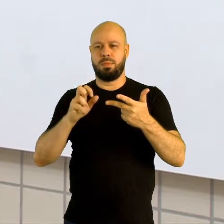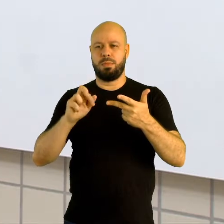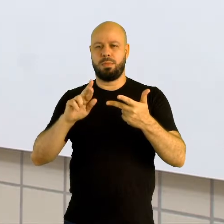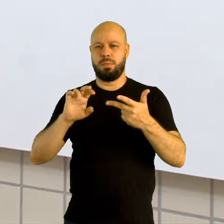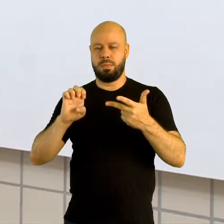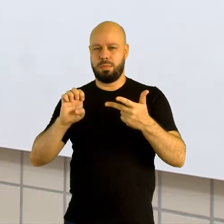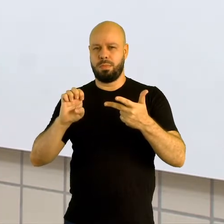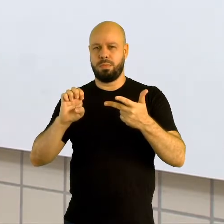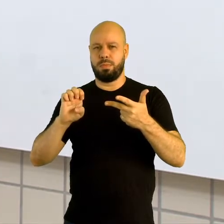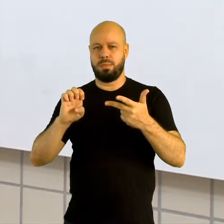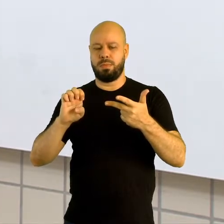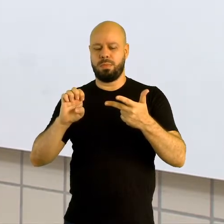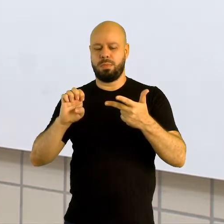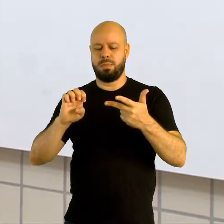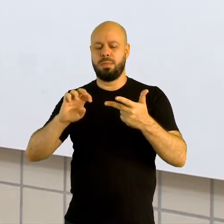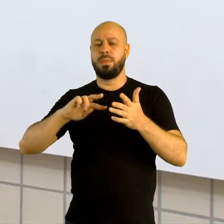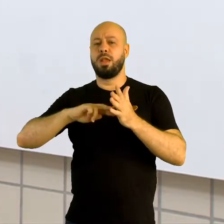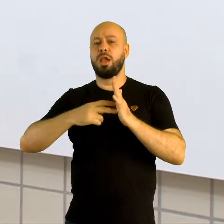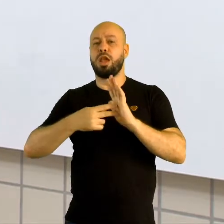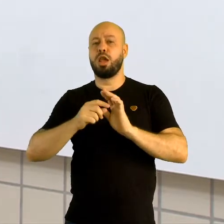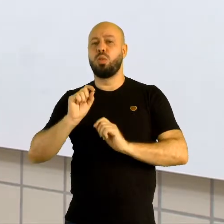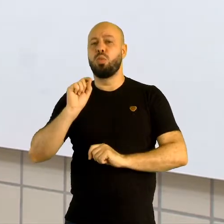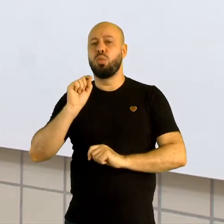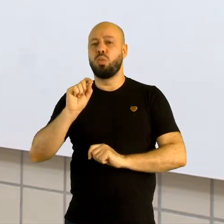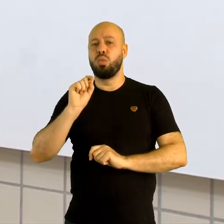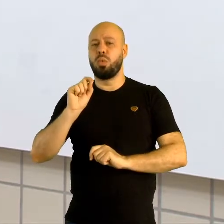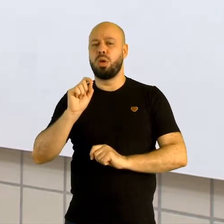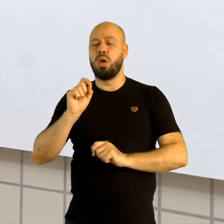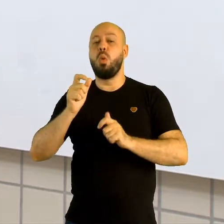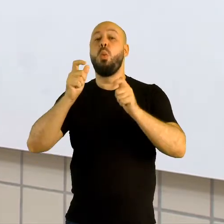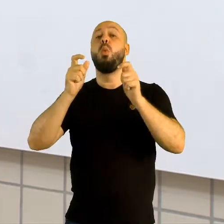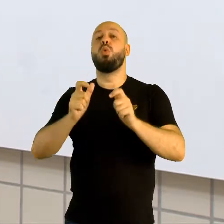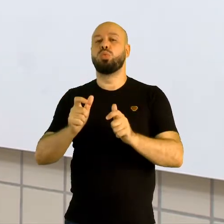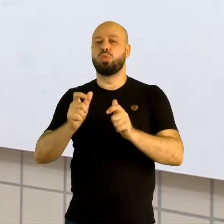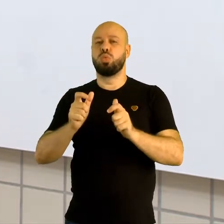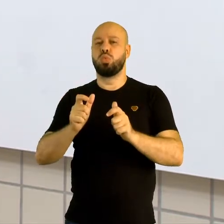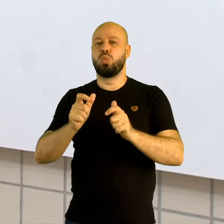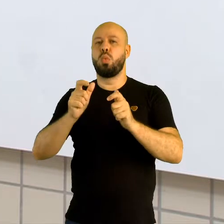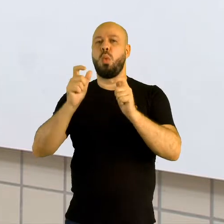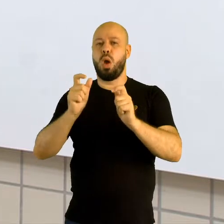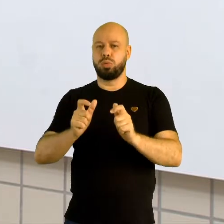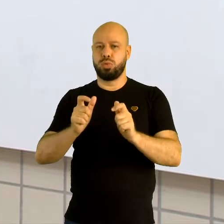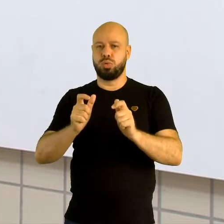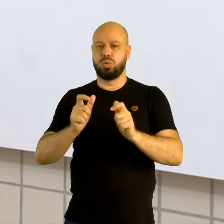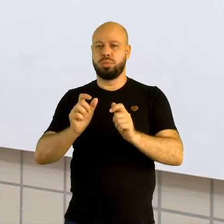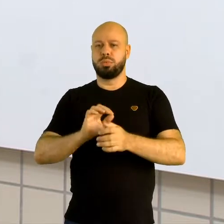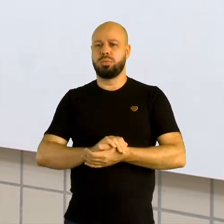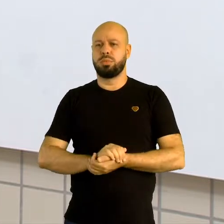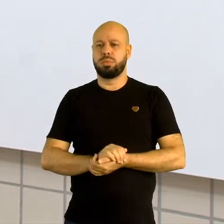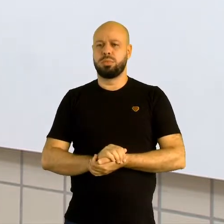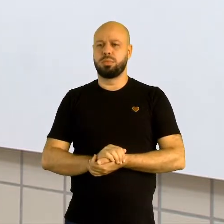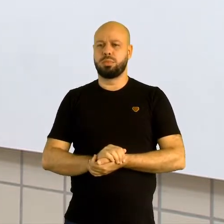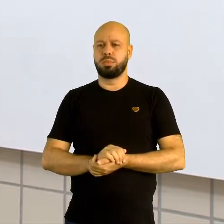where, que significa onde, ok? Where do you live?